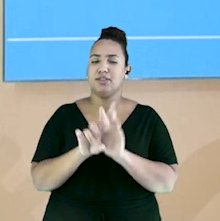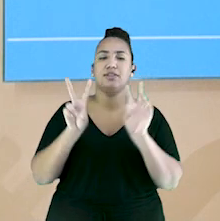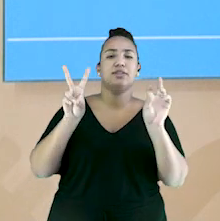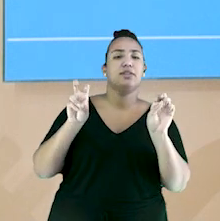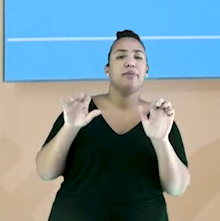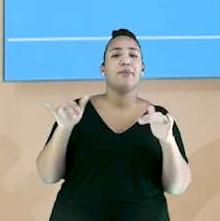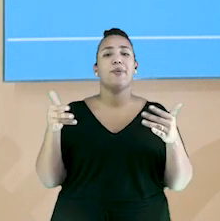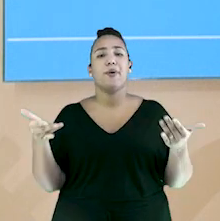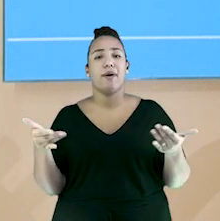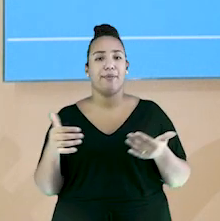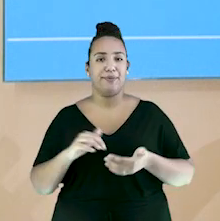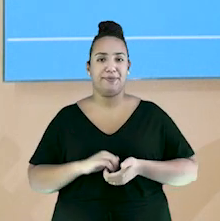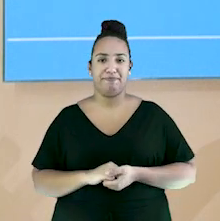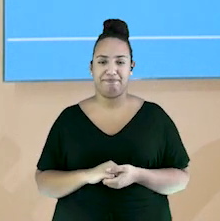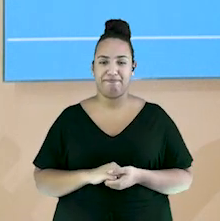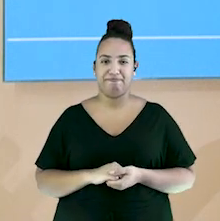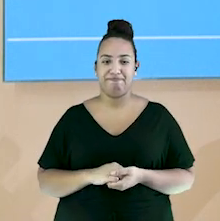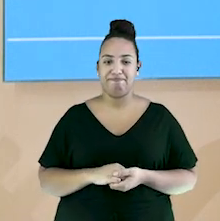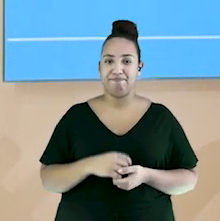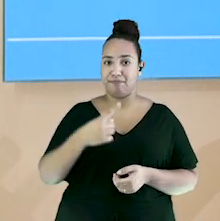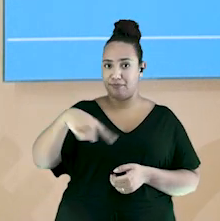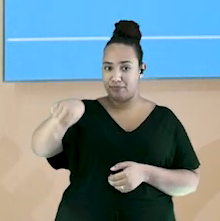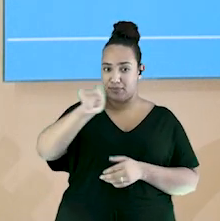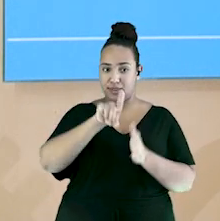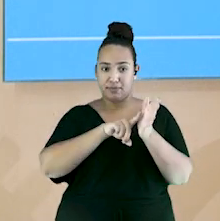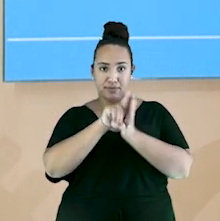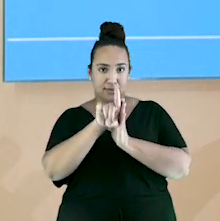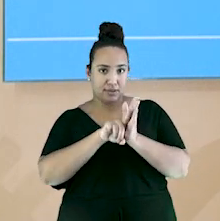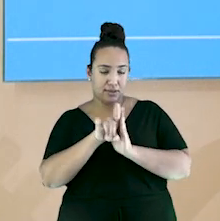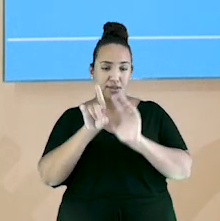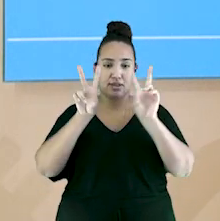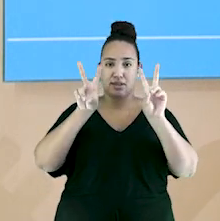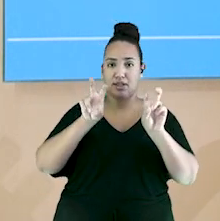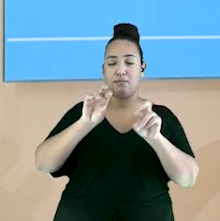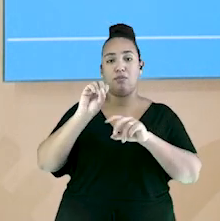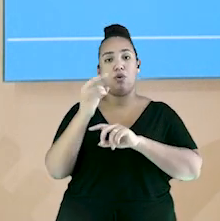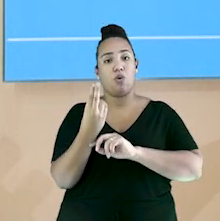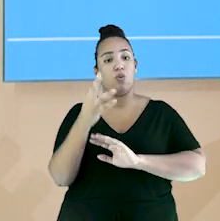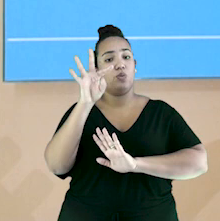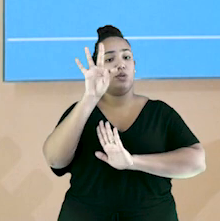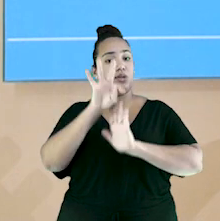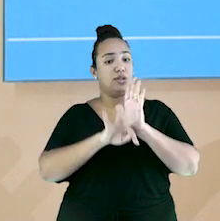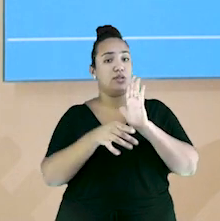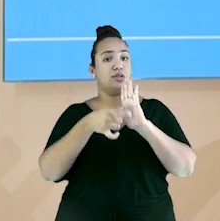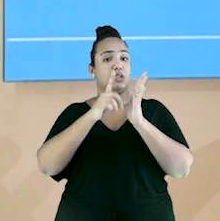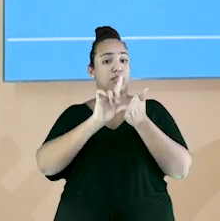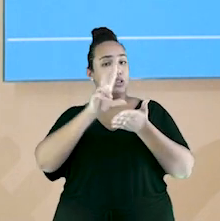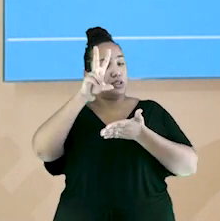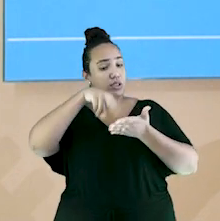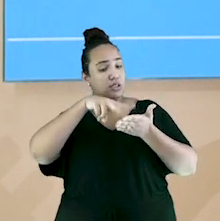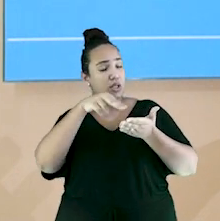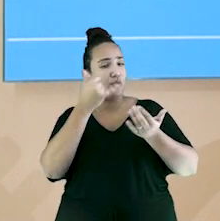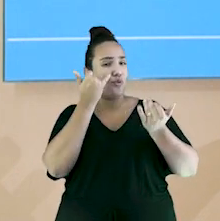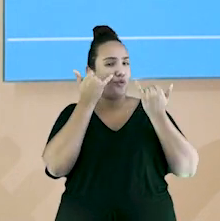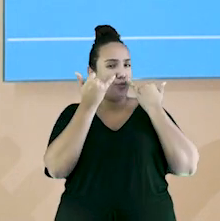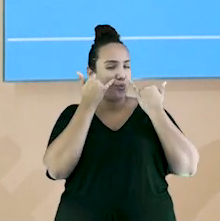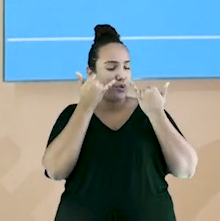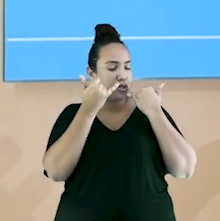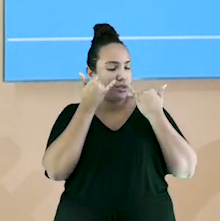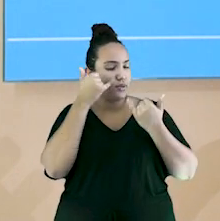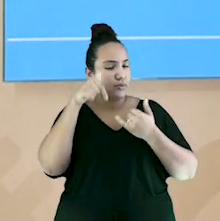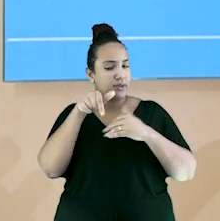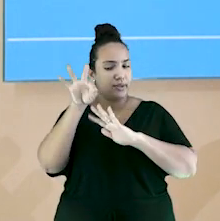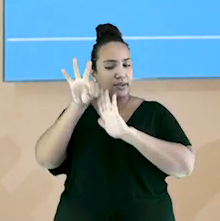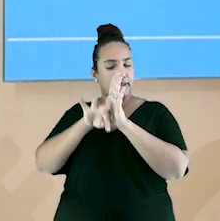pesquisa recentemente? Qual era o tema? Vocês fizeram pesquisa sobre o tema ou leram textos motivadores? Acharam